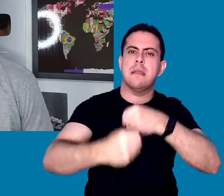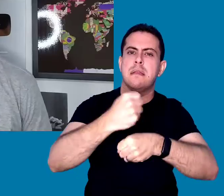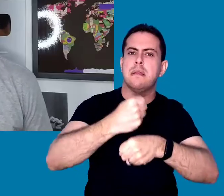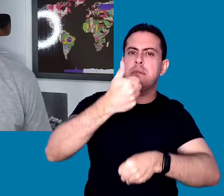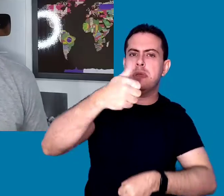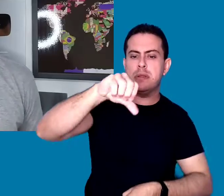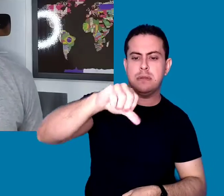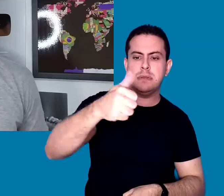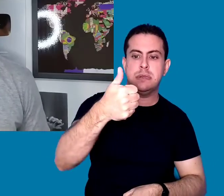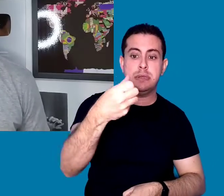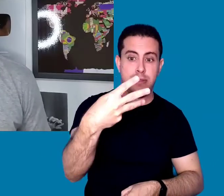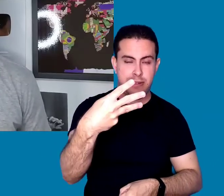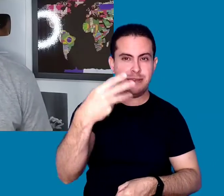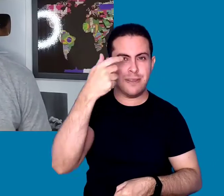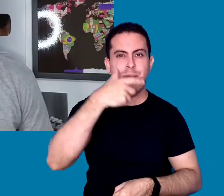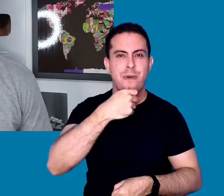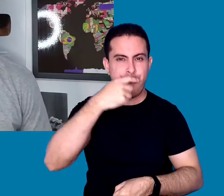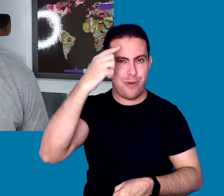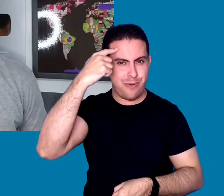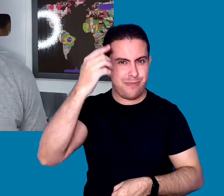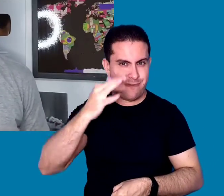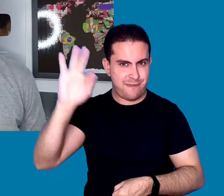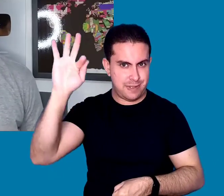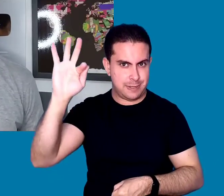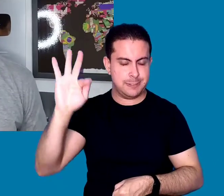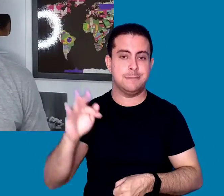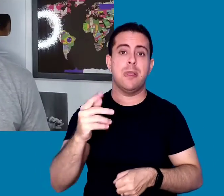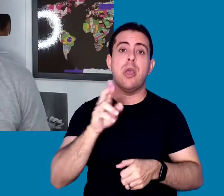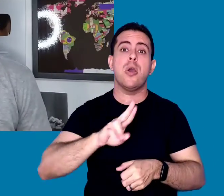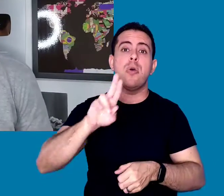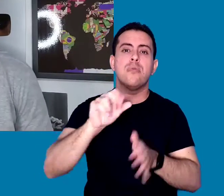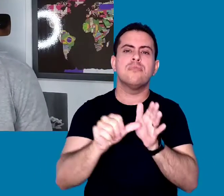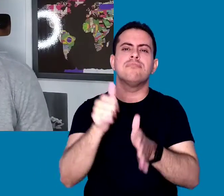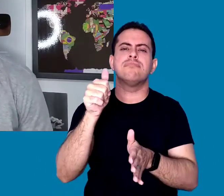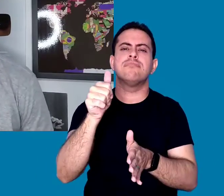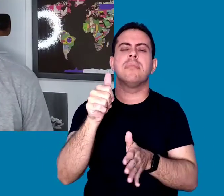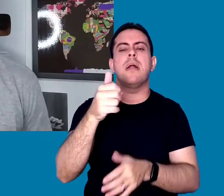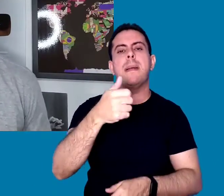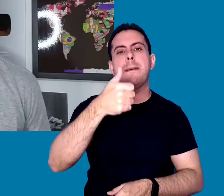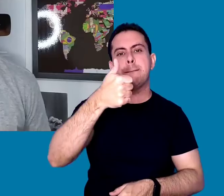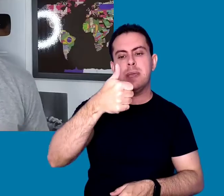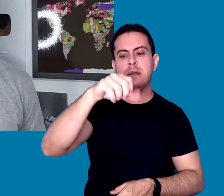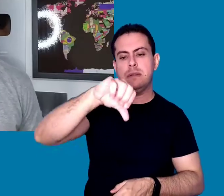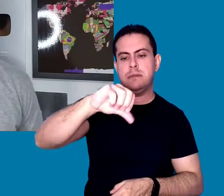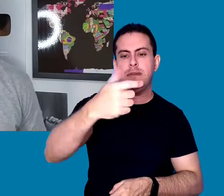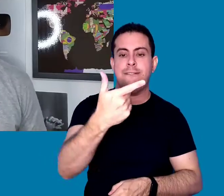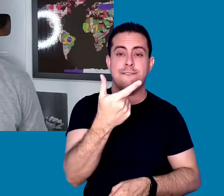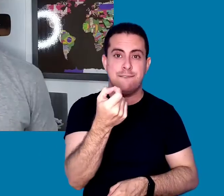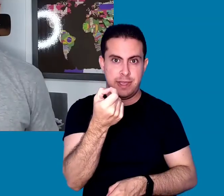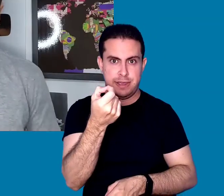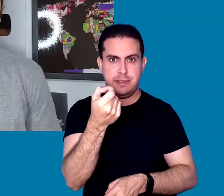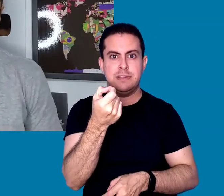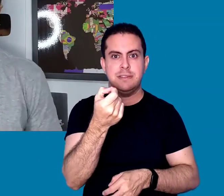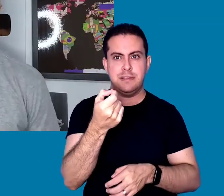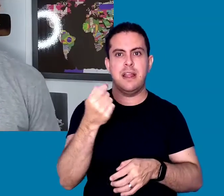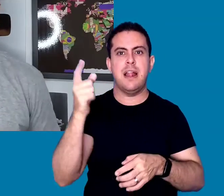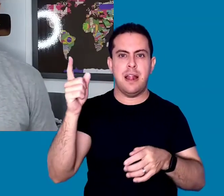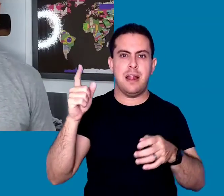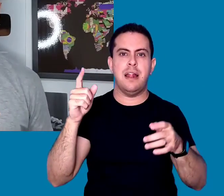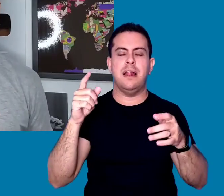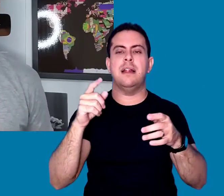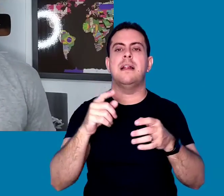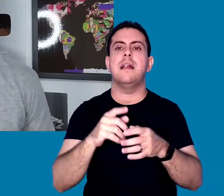de Coubertin e foram usadas pela primeira vez na edição de 1920, que ocorreu na Antuérpia. Os 5